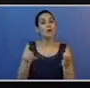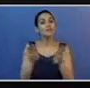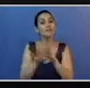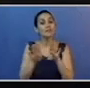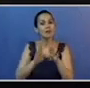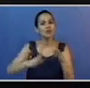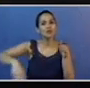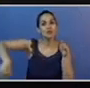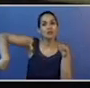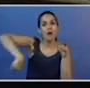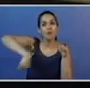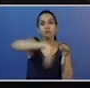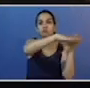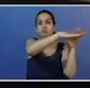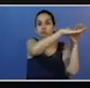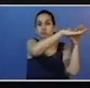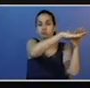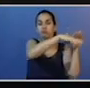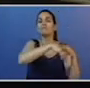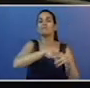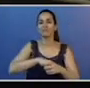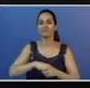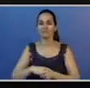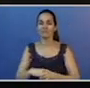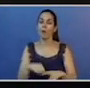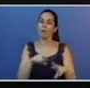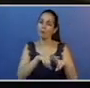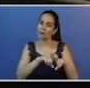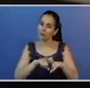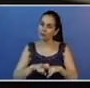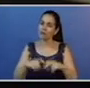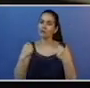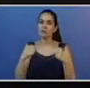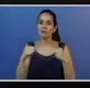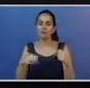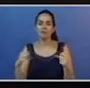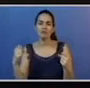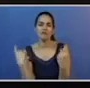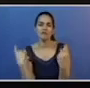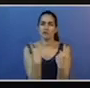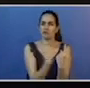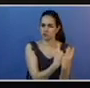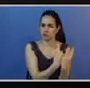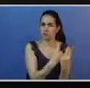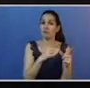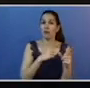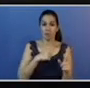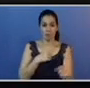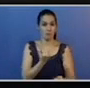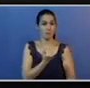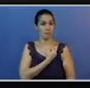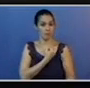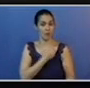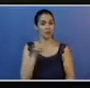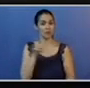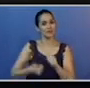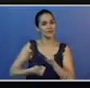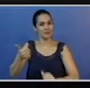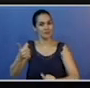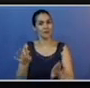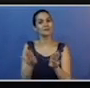bola dentro do gol do futebol americano. Então, por isso que você tem que invadir o campo para tentar marcar pontos nesse esporte